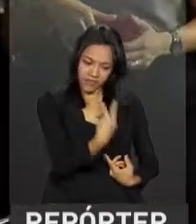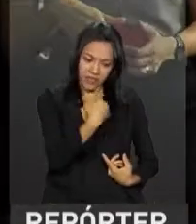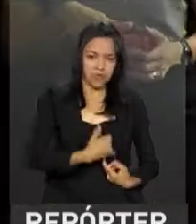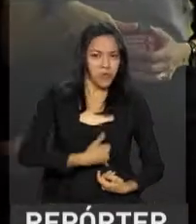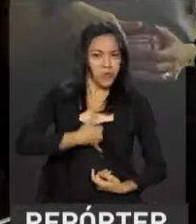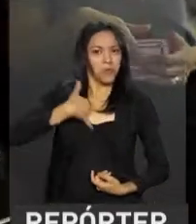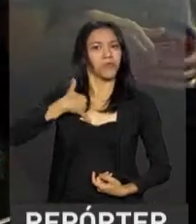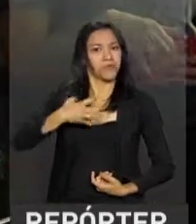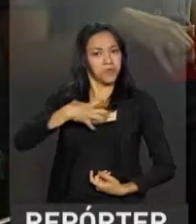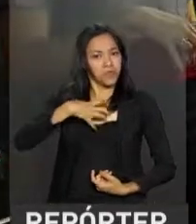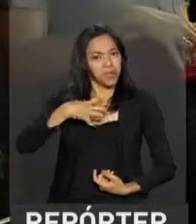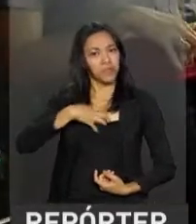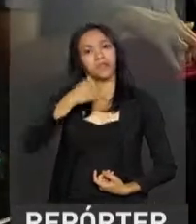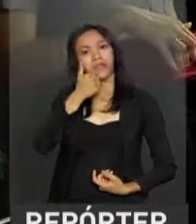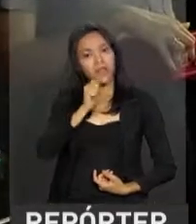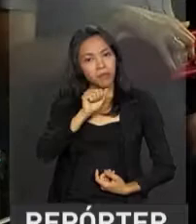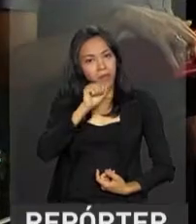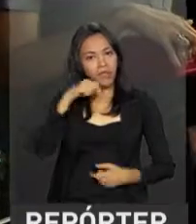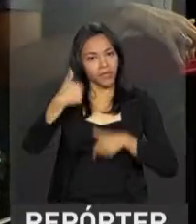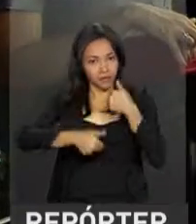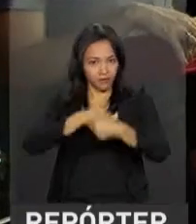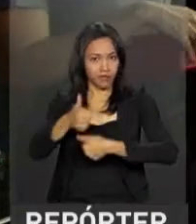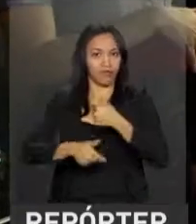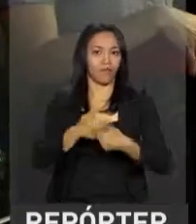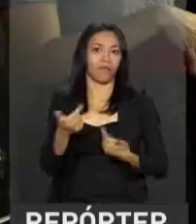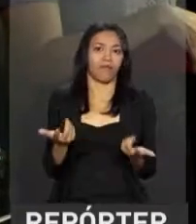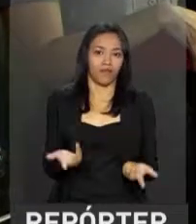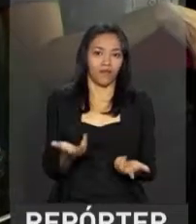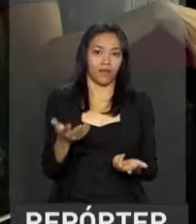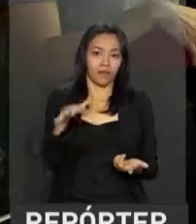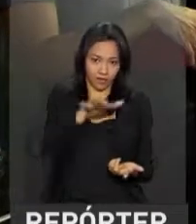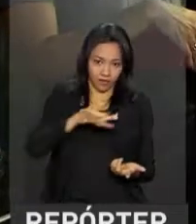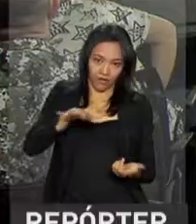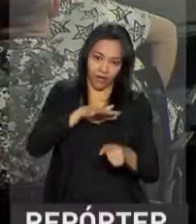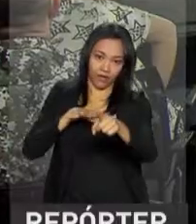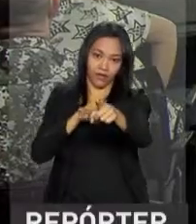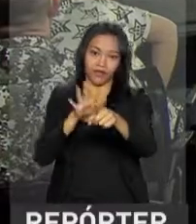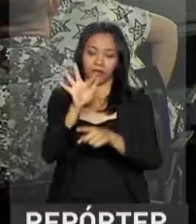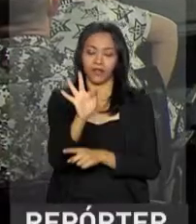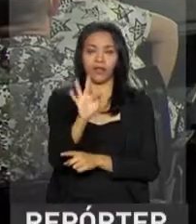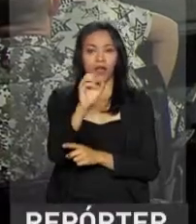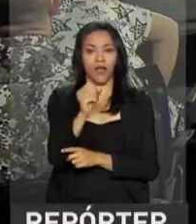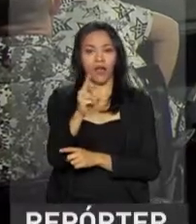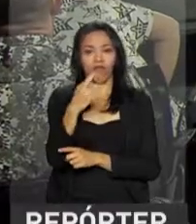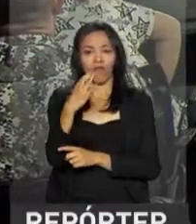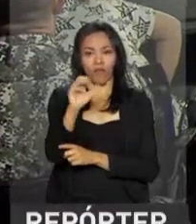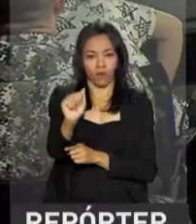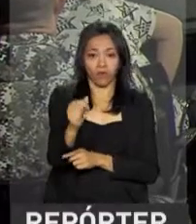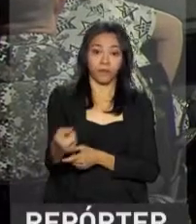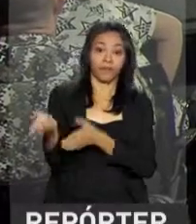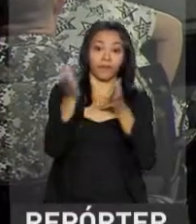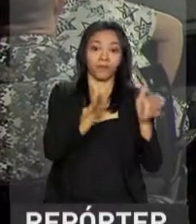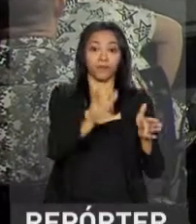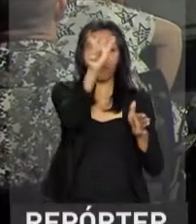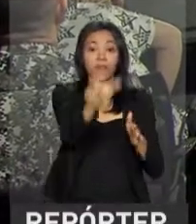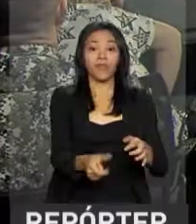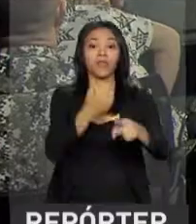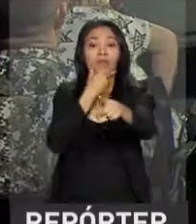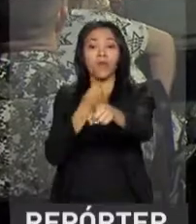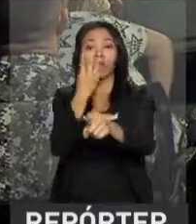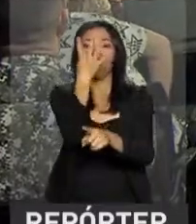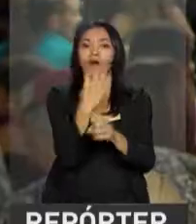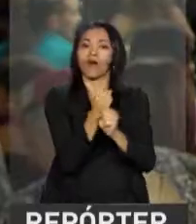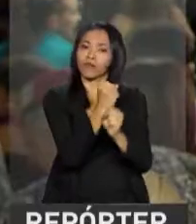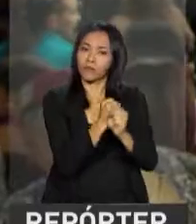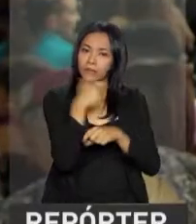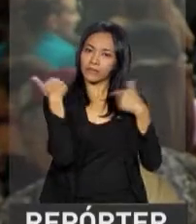elas sentem da mãe que era a força nacional é bem gratificante o policial militar orestes está na força há quatro